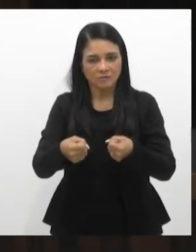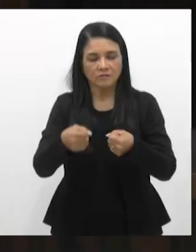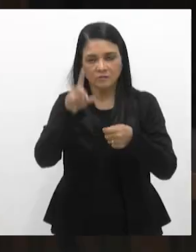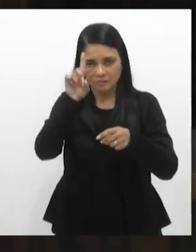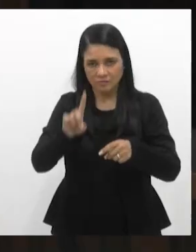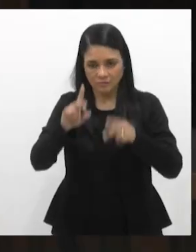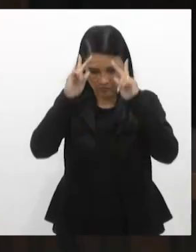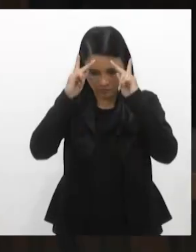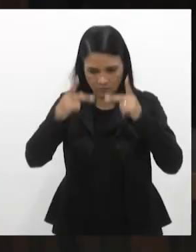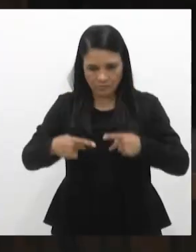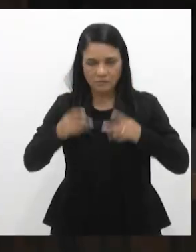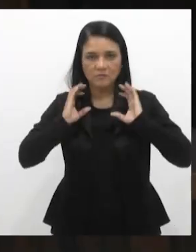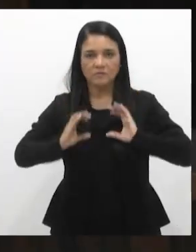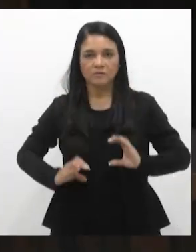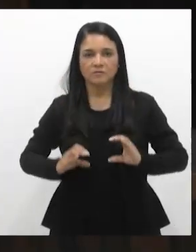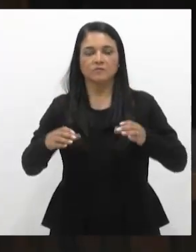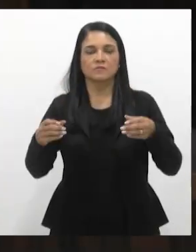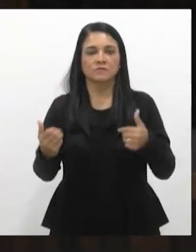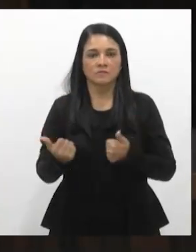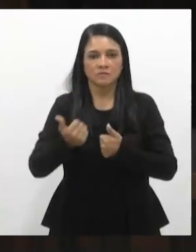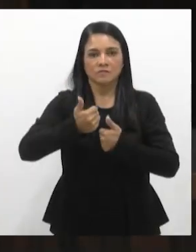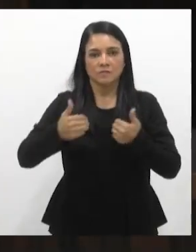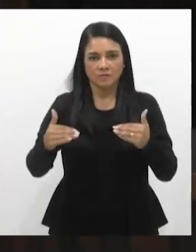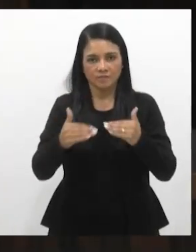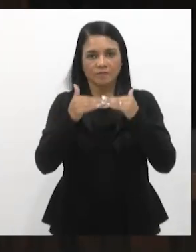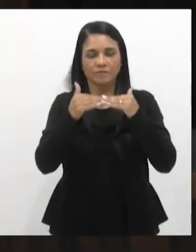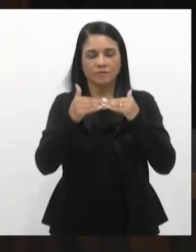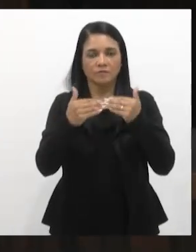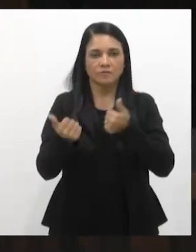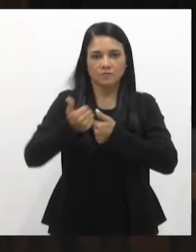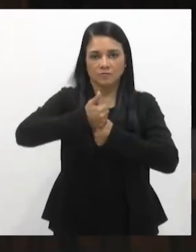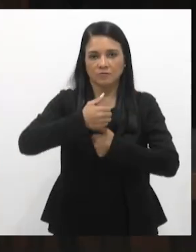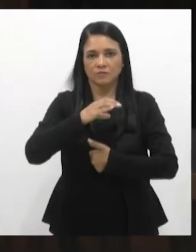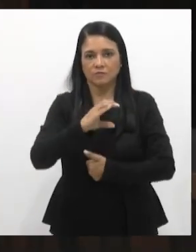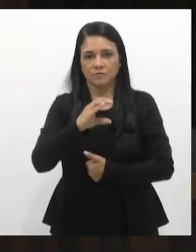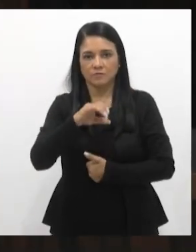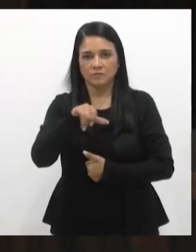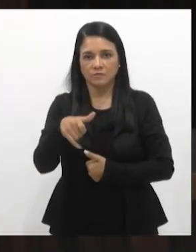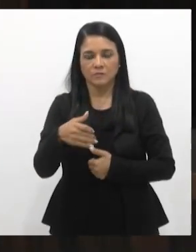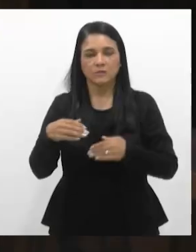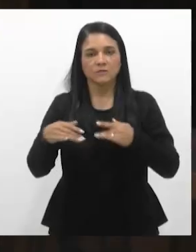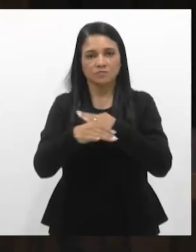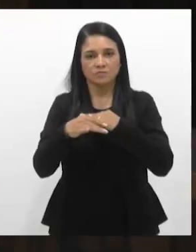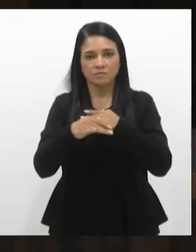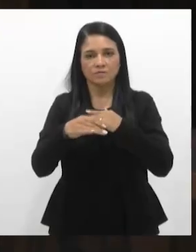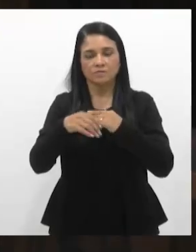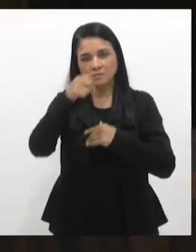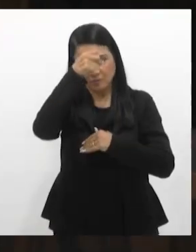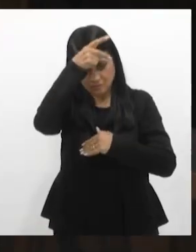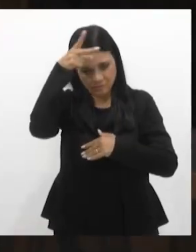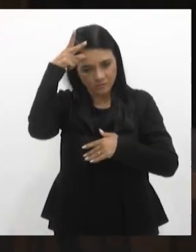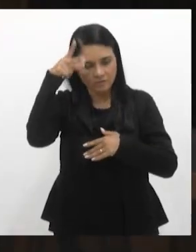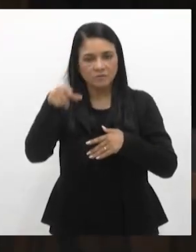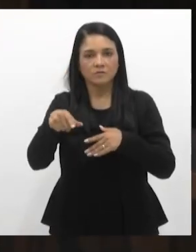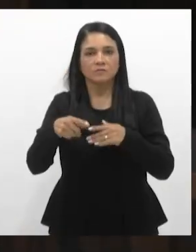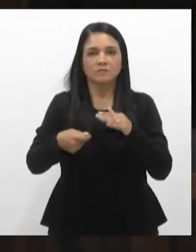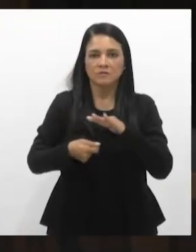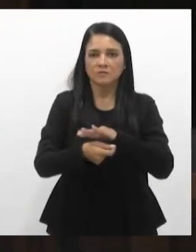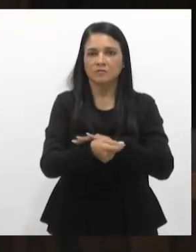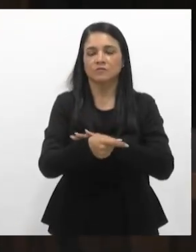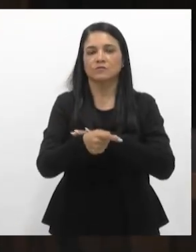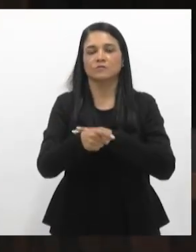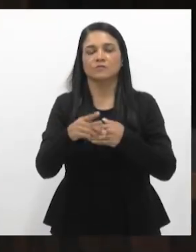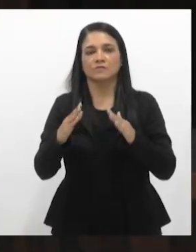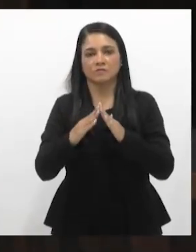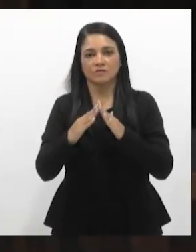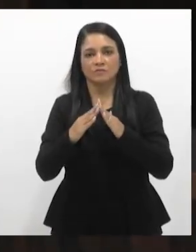e Cidadania favorável com substitutivo da CCJ, de Política Urbana, Habitação e Assuntos Fundiários, favorável com